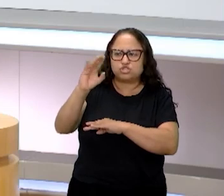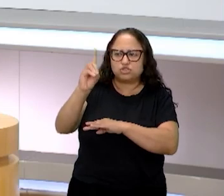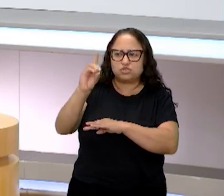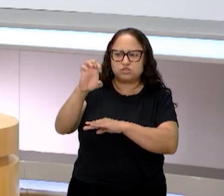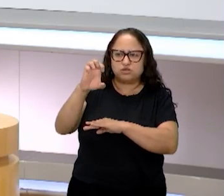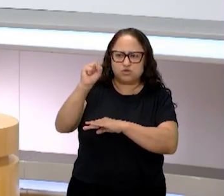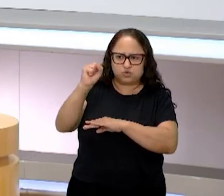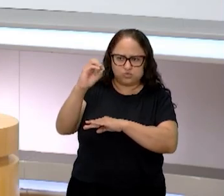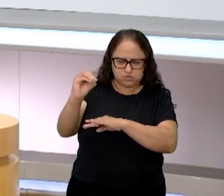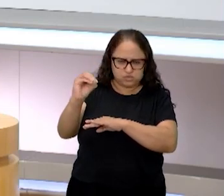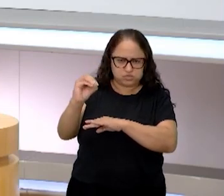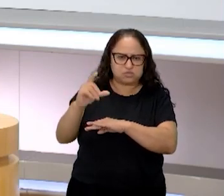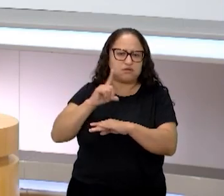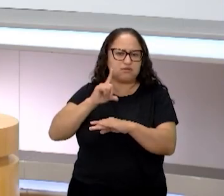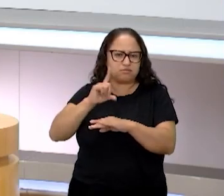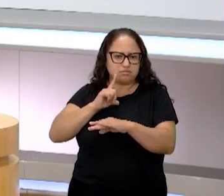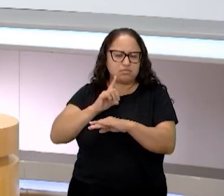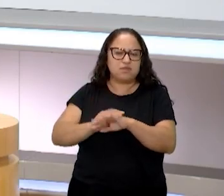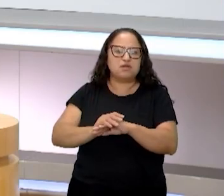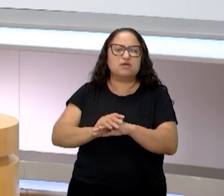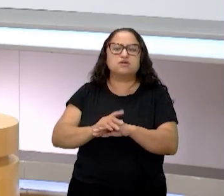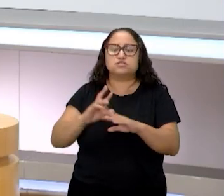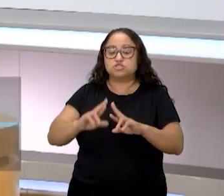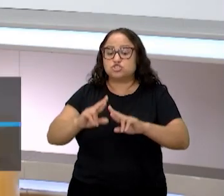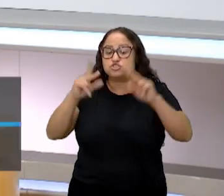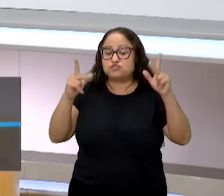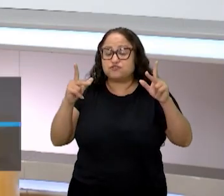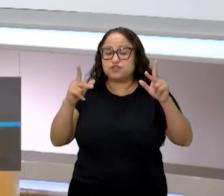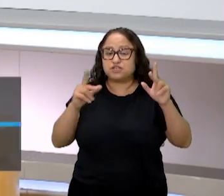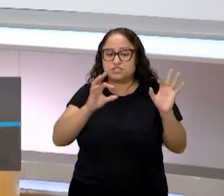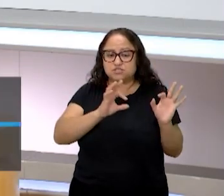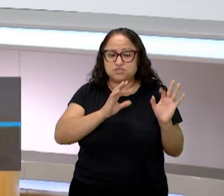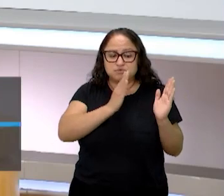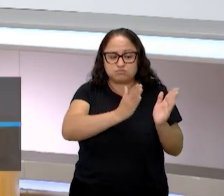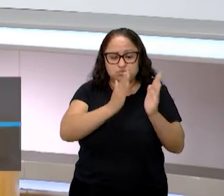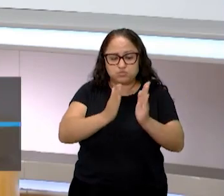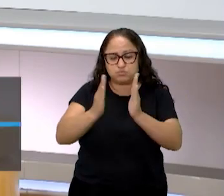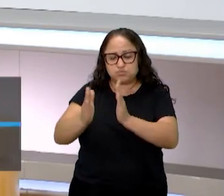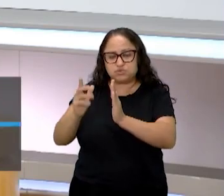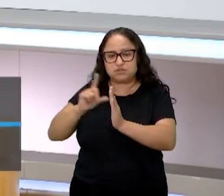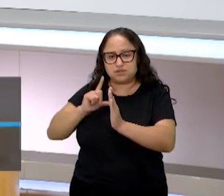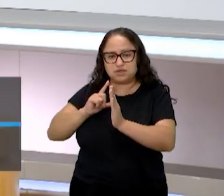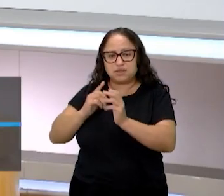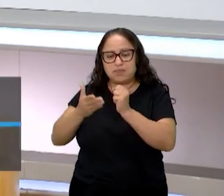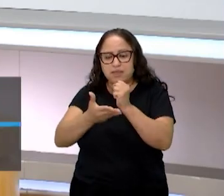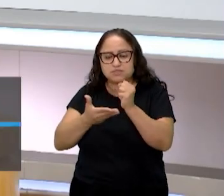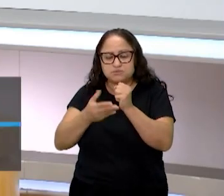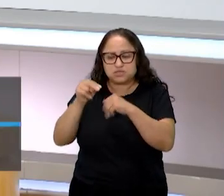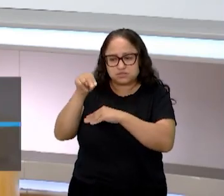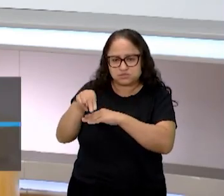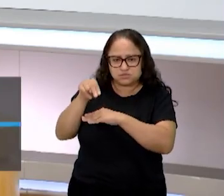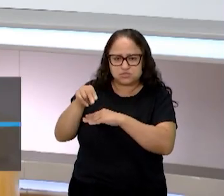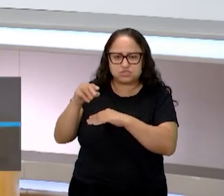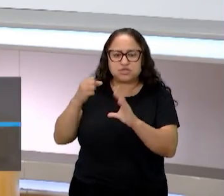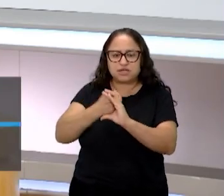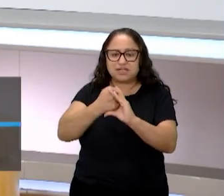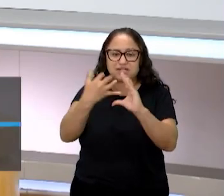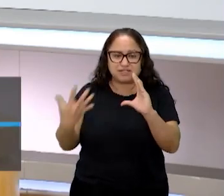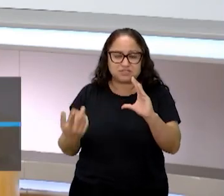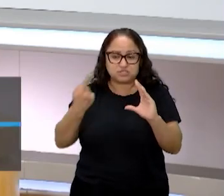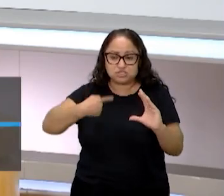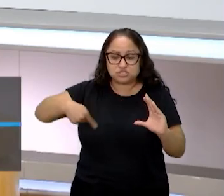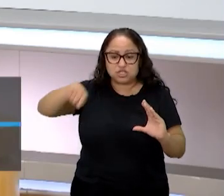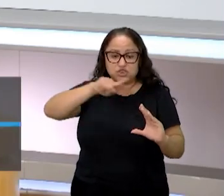nucleotídeos, ou as diferentes sequências das bases nitrogenadas, é o que dá as nossas